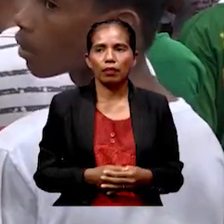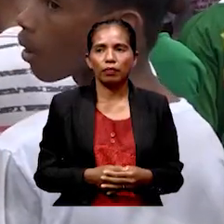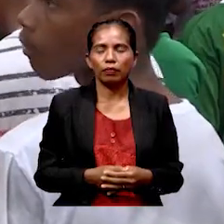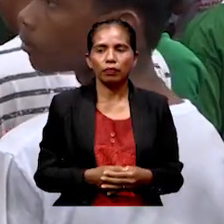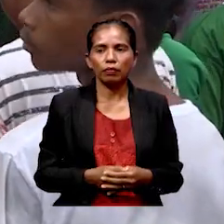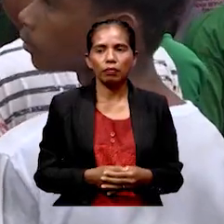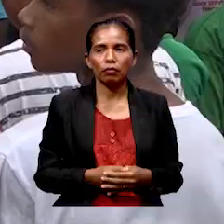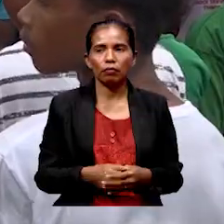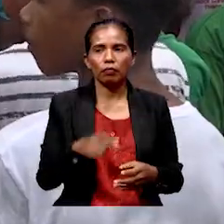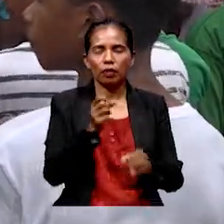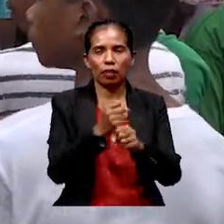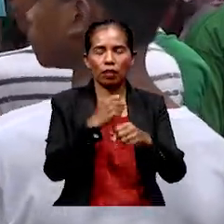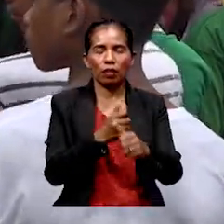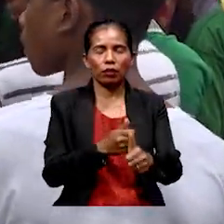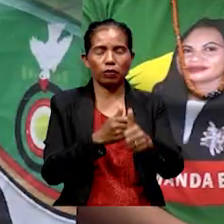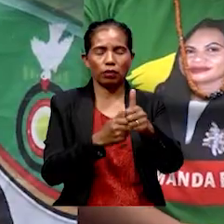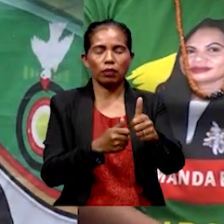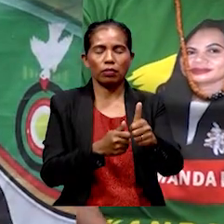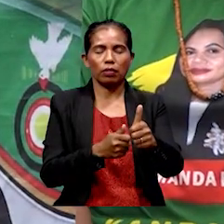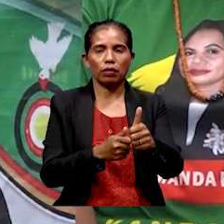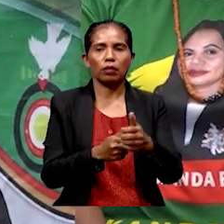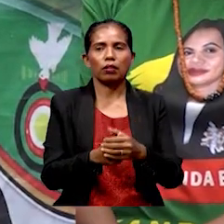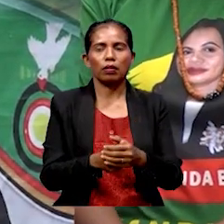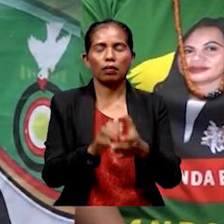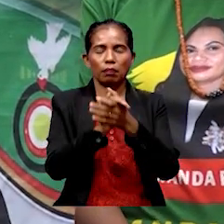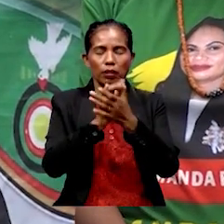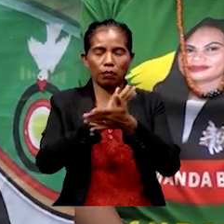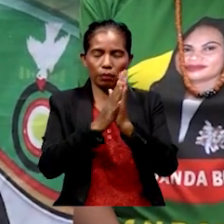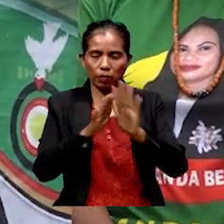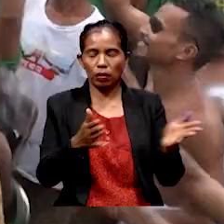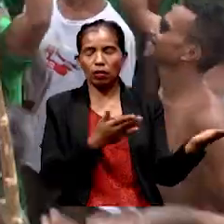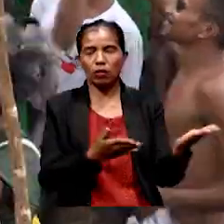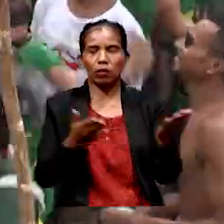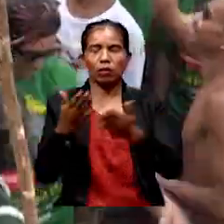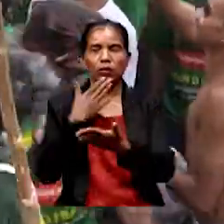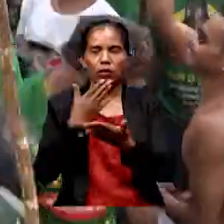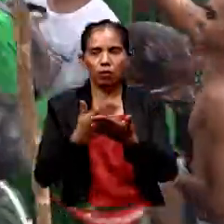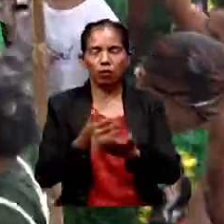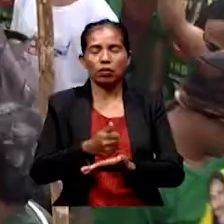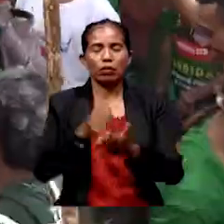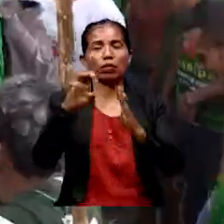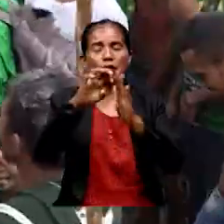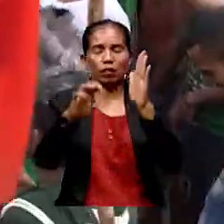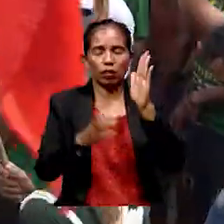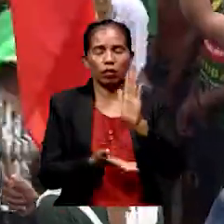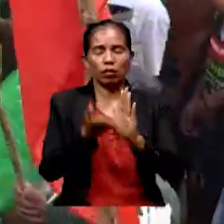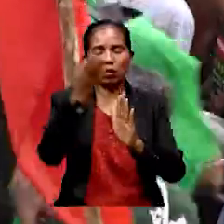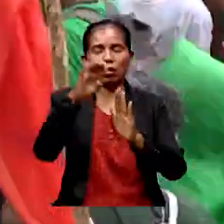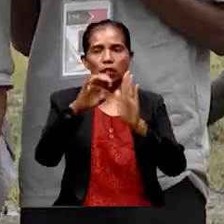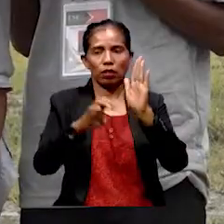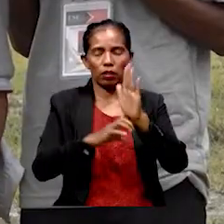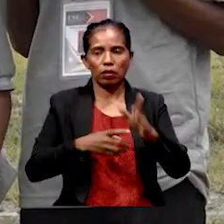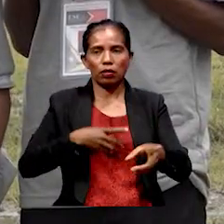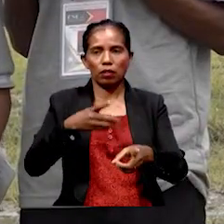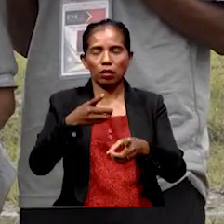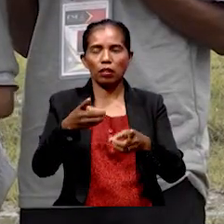Armanda Berta Mosse halatuir nia misaun no visaun hametin pas lori progresu notane as estado de direito democrático. Kampanya